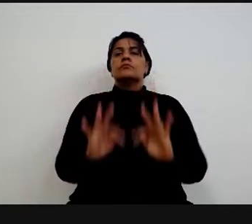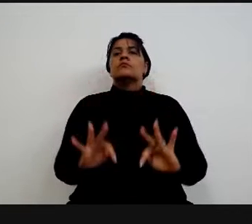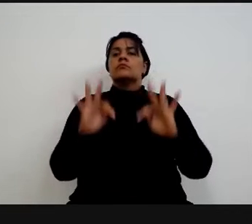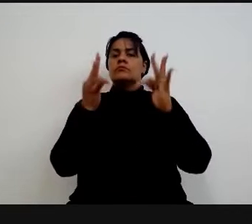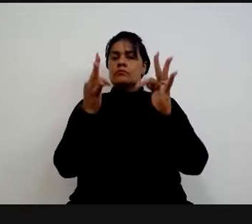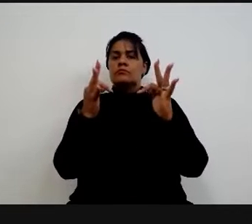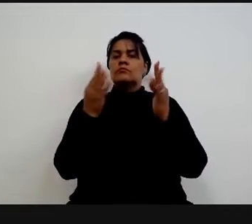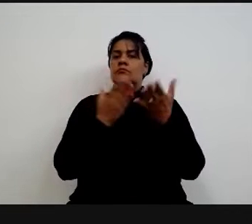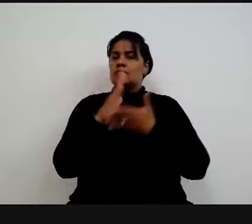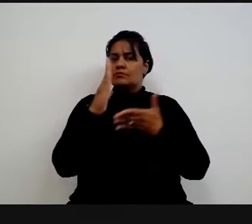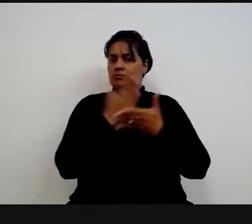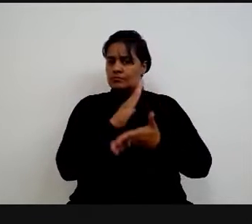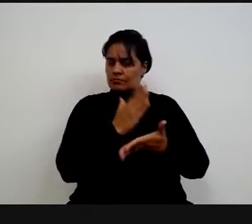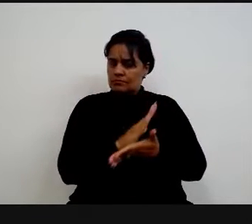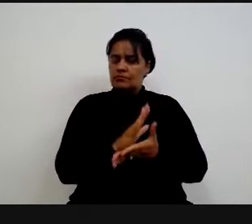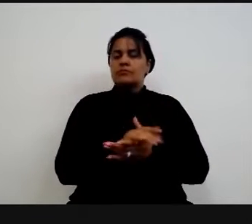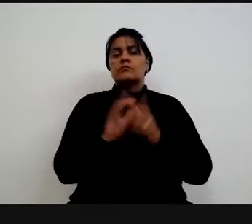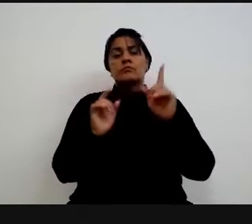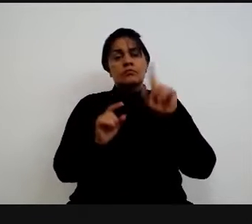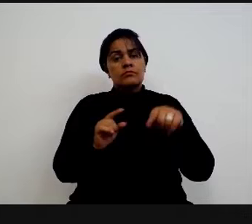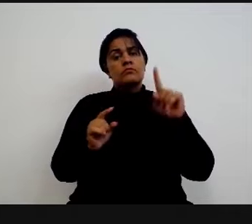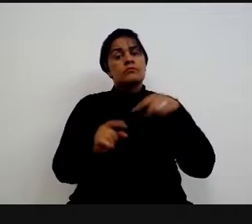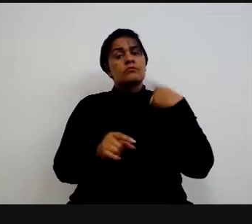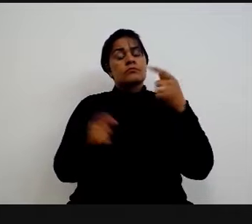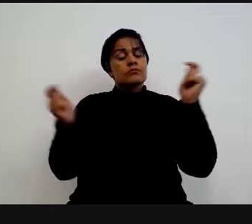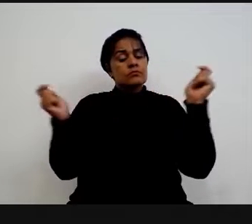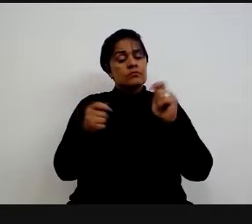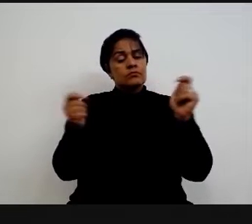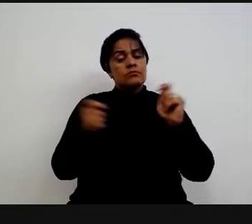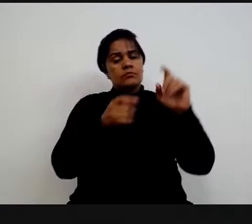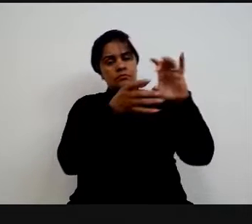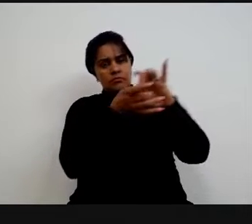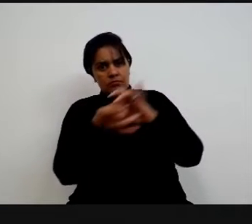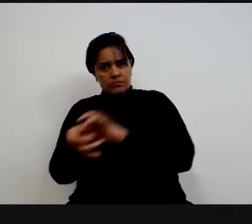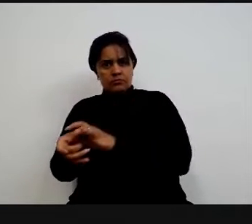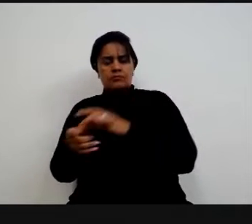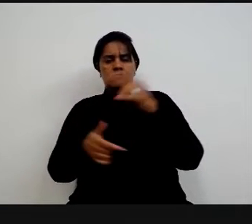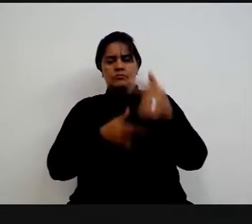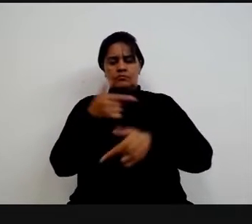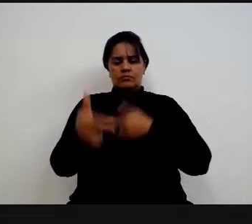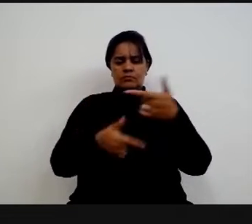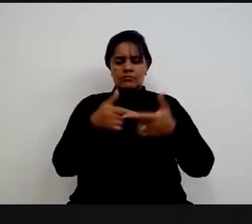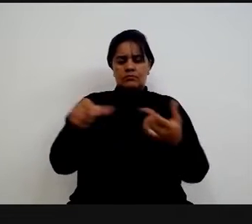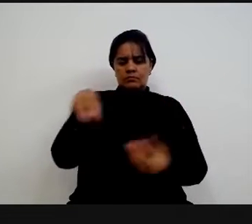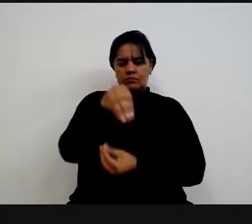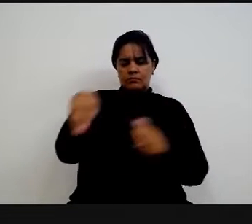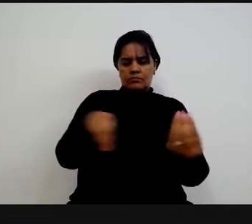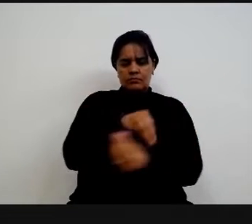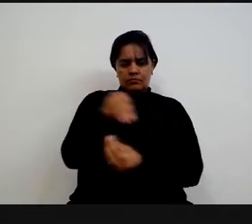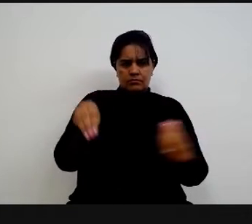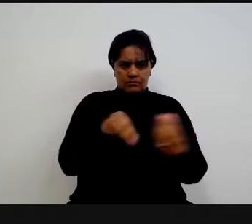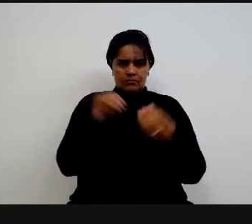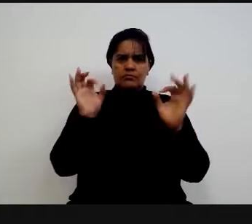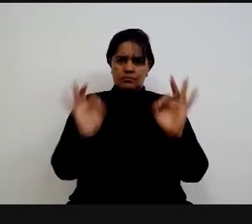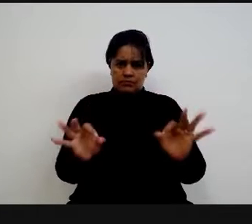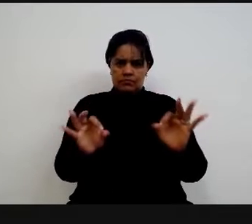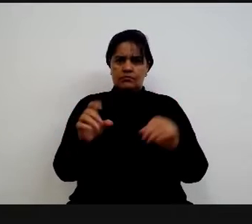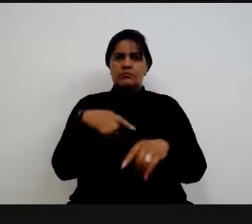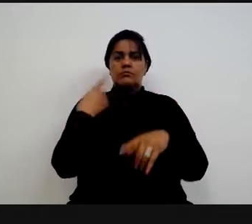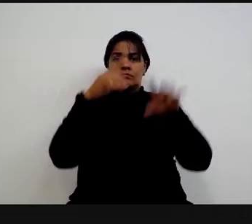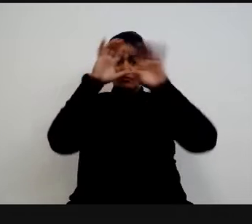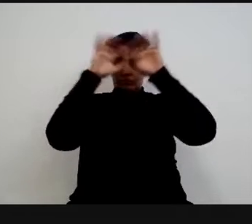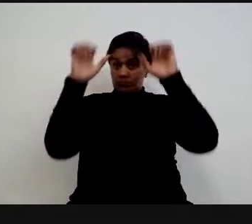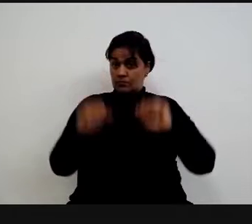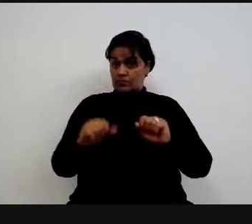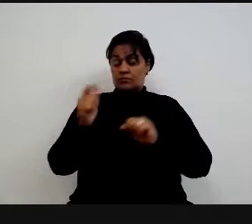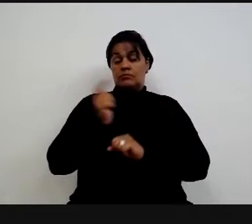tecnologias habilitadoras. Para que realmente a gente está num contexto assim, de trabalho híbrido, né? A gente, no tribunal, a gente